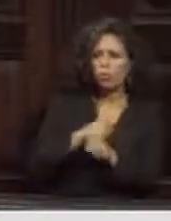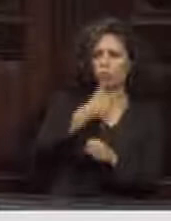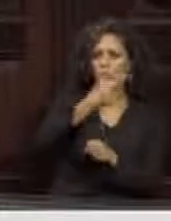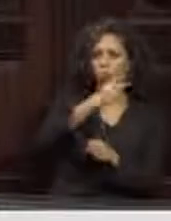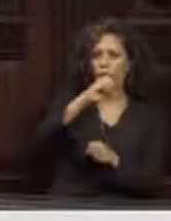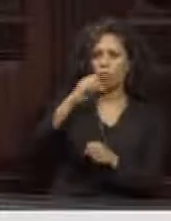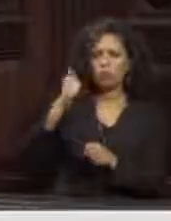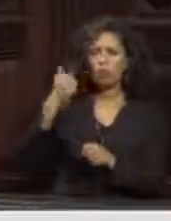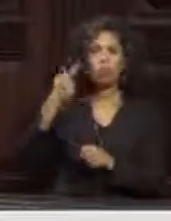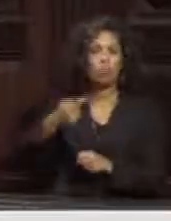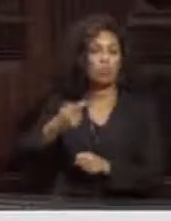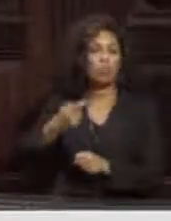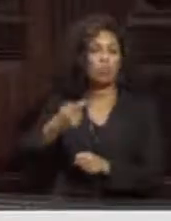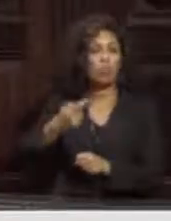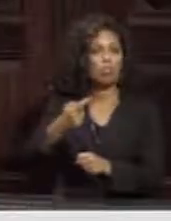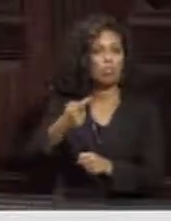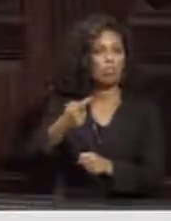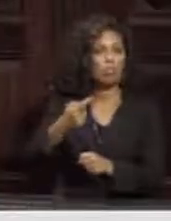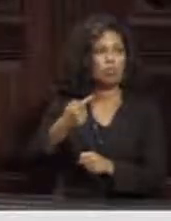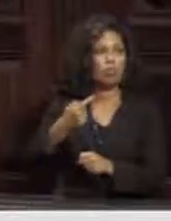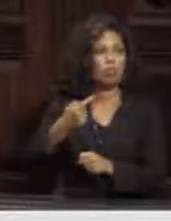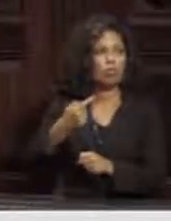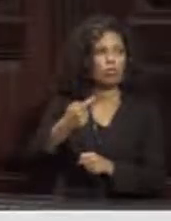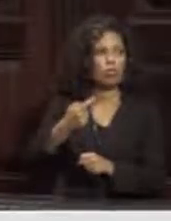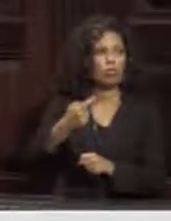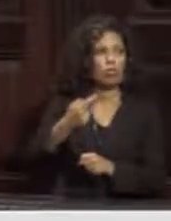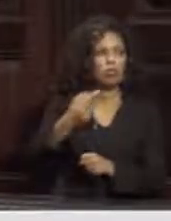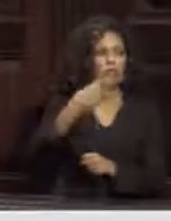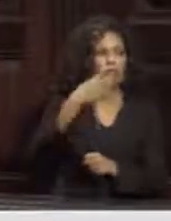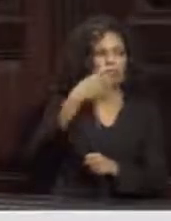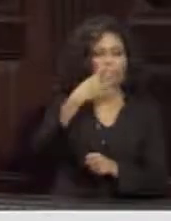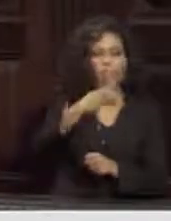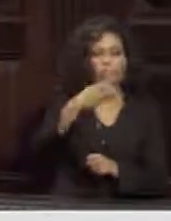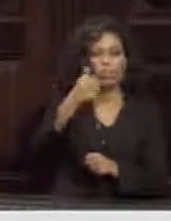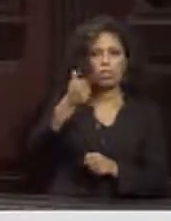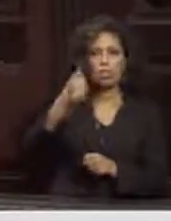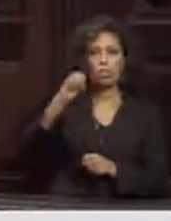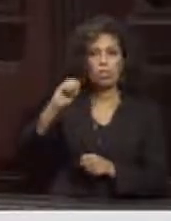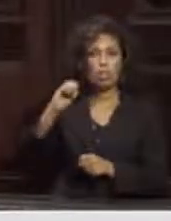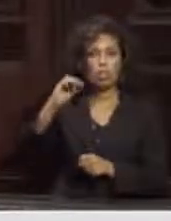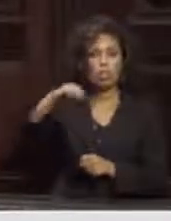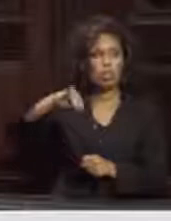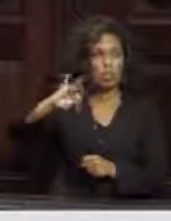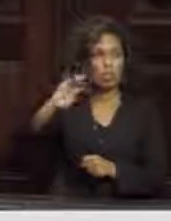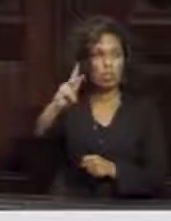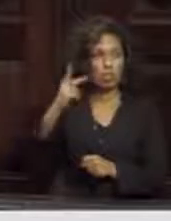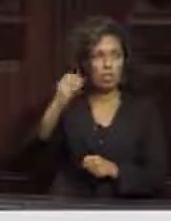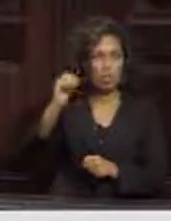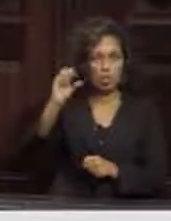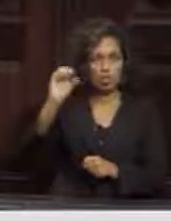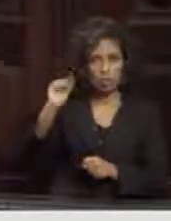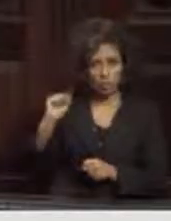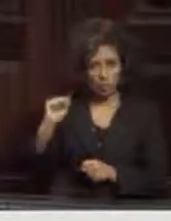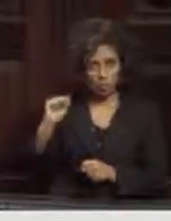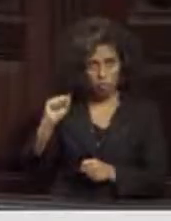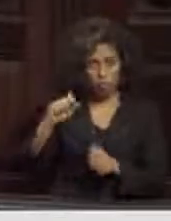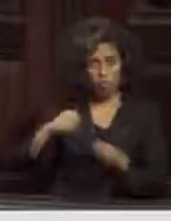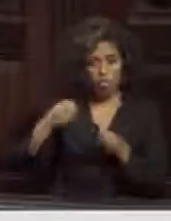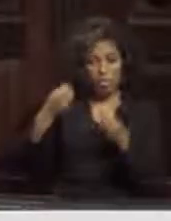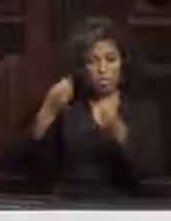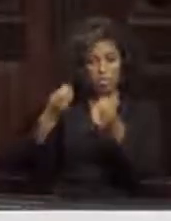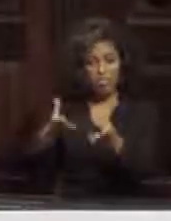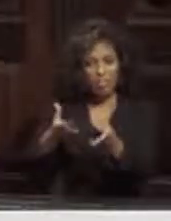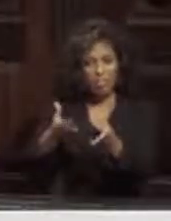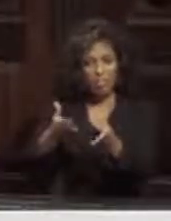2017, dos 410 milhões oriundos do Fundo de Combate à Pobreza, que deveriam